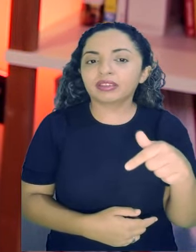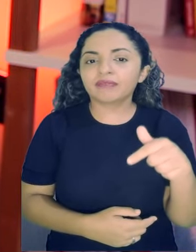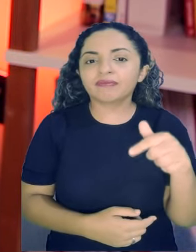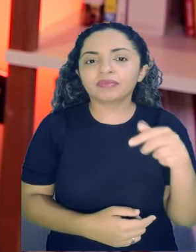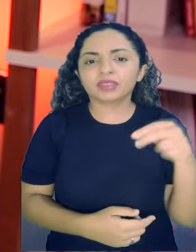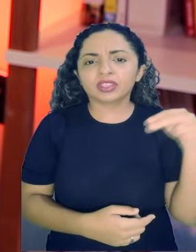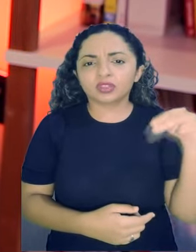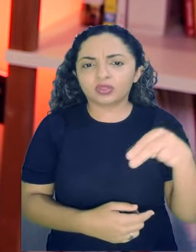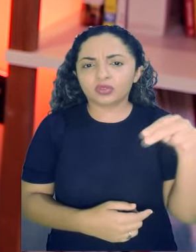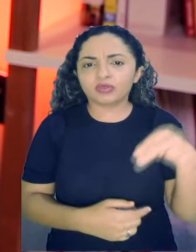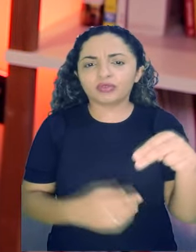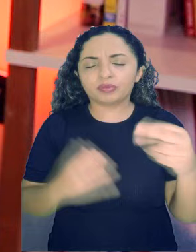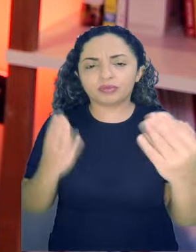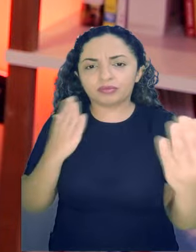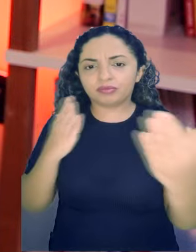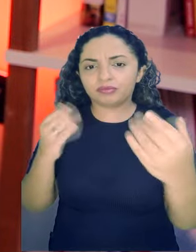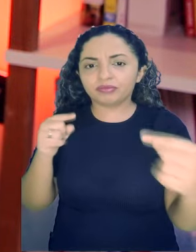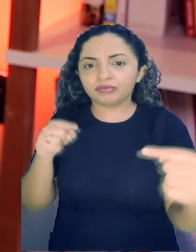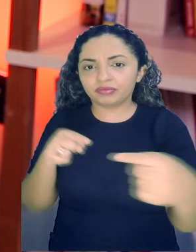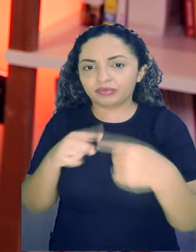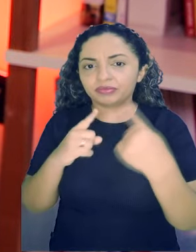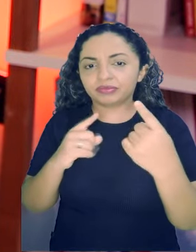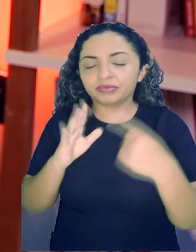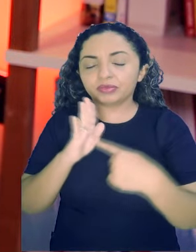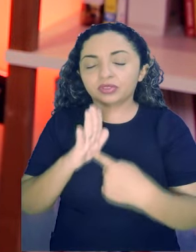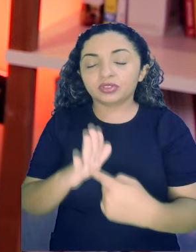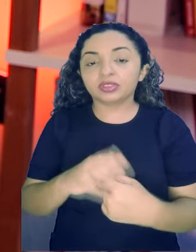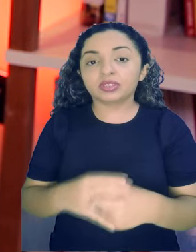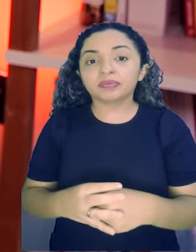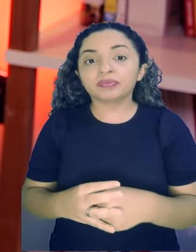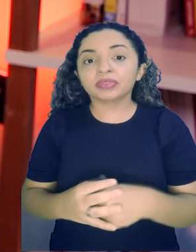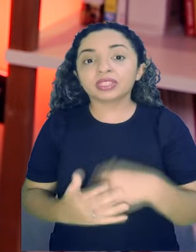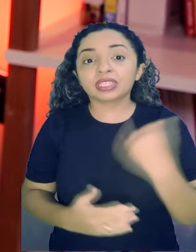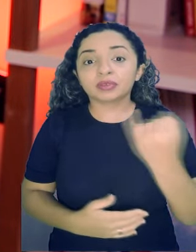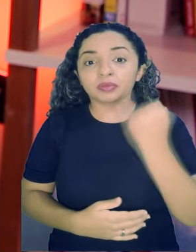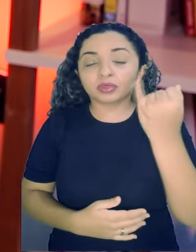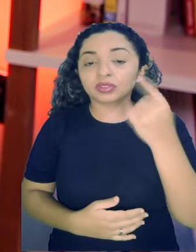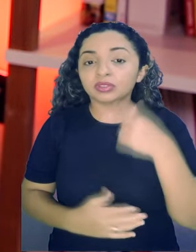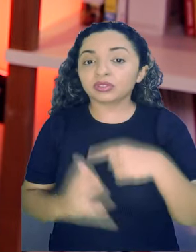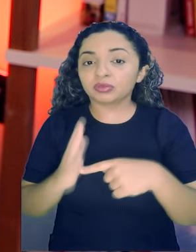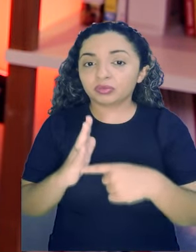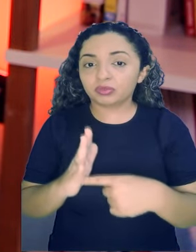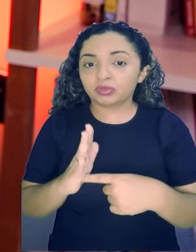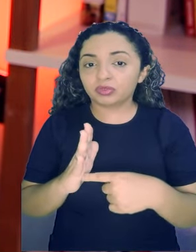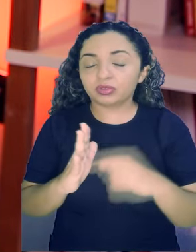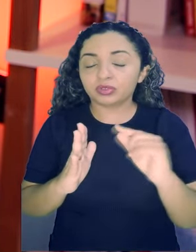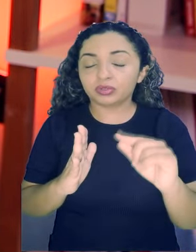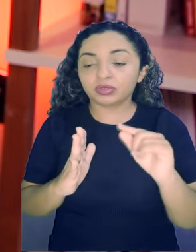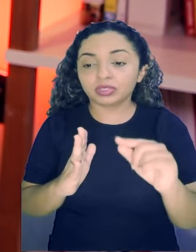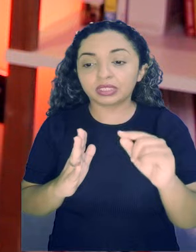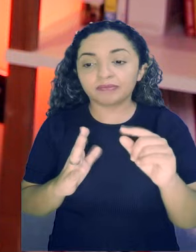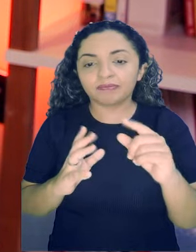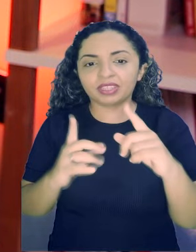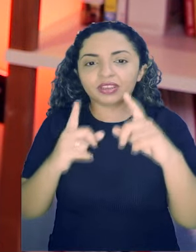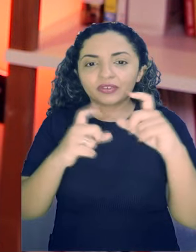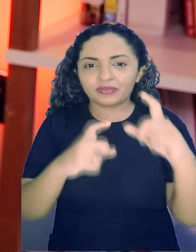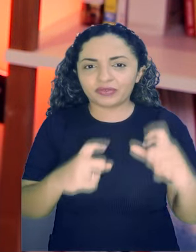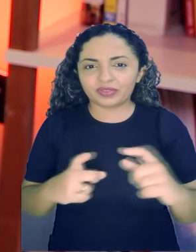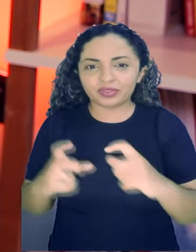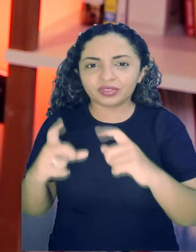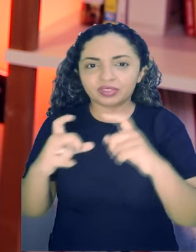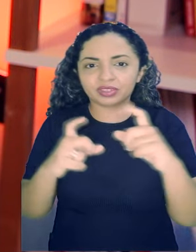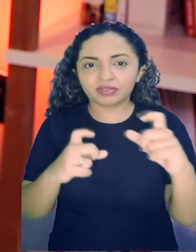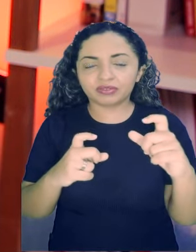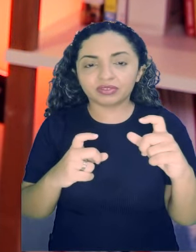mês de novembro. Já já vou fazer essa conexão com vocês. Mas é importante eu destacar como a fotografia, ela